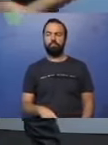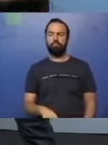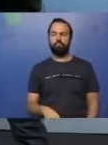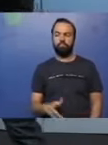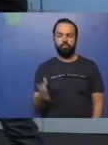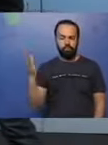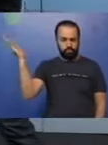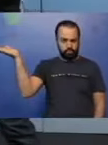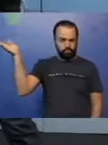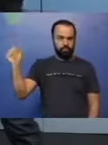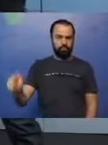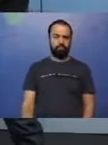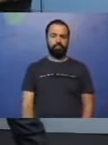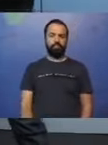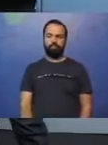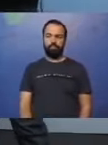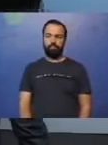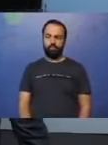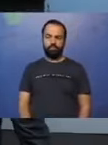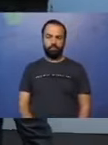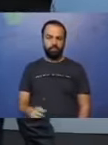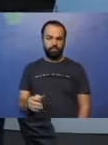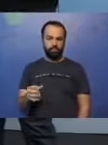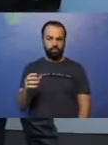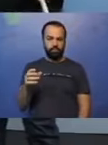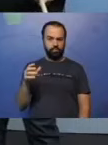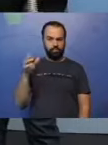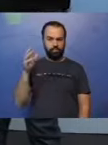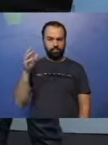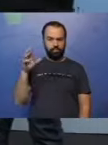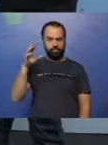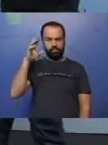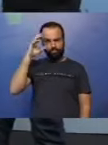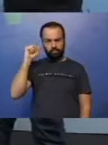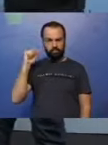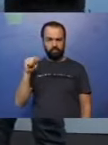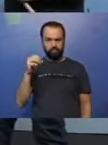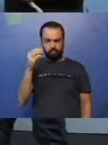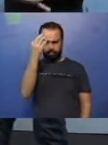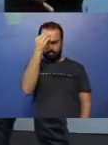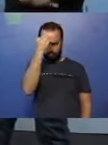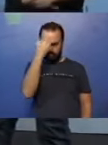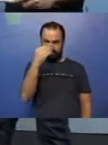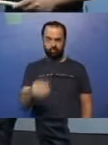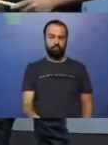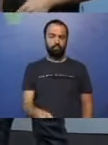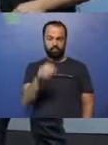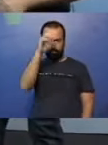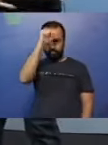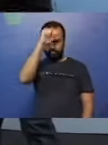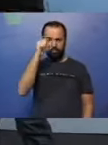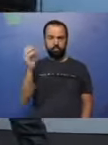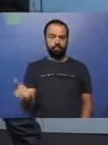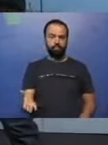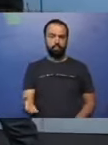Então, que vamos retomar o que a gente entendeu ou aprendeu hoje.